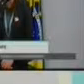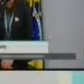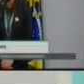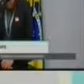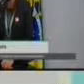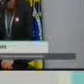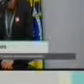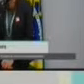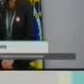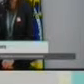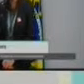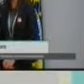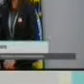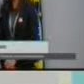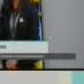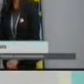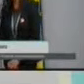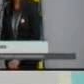está presente,